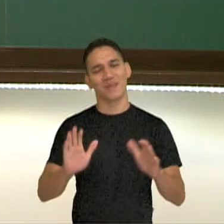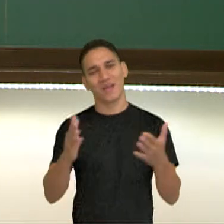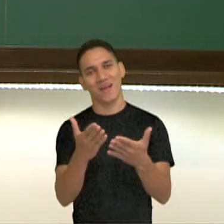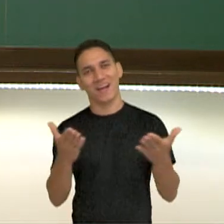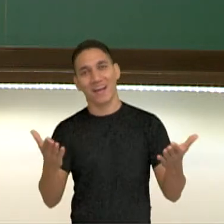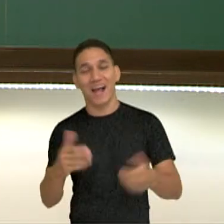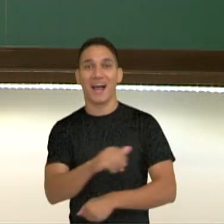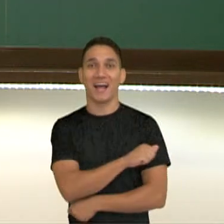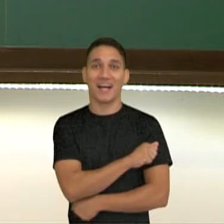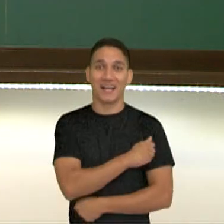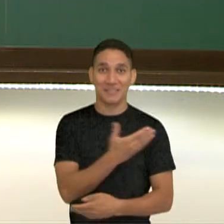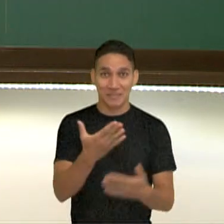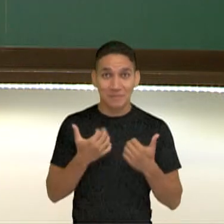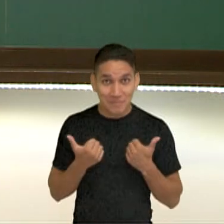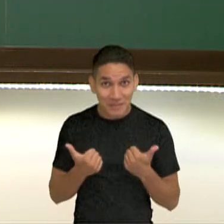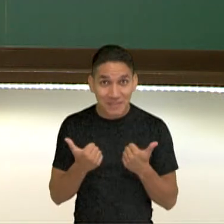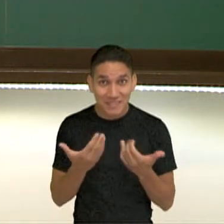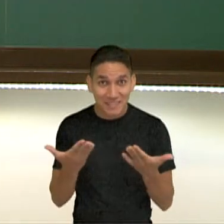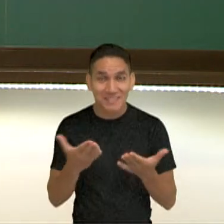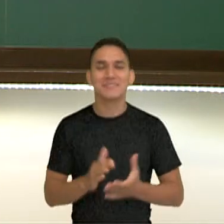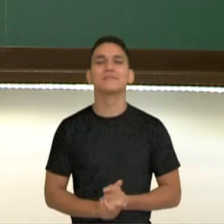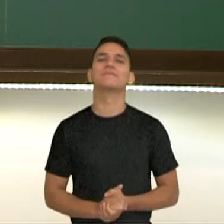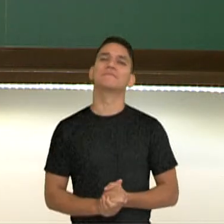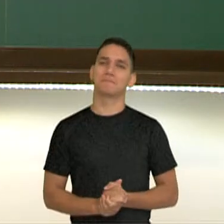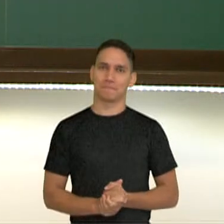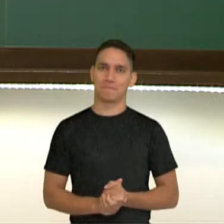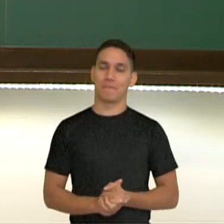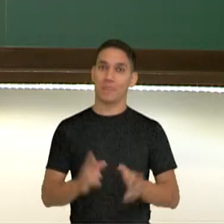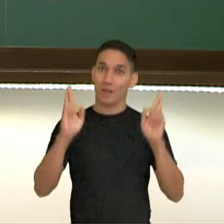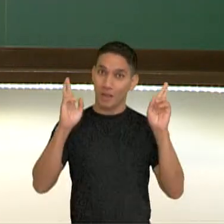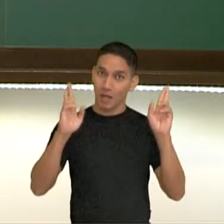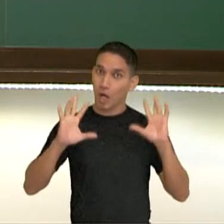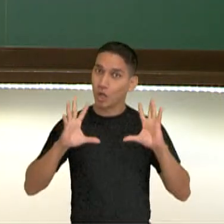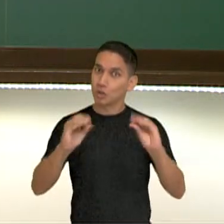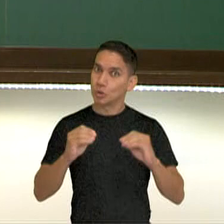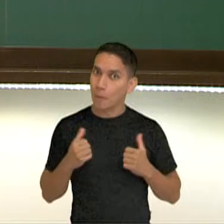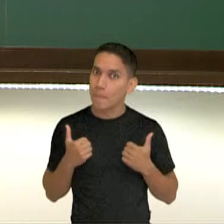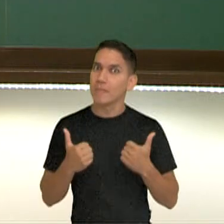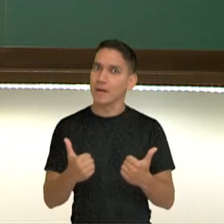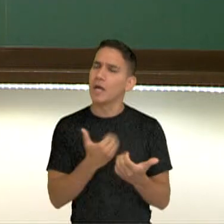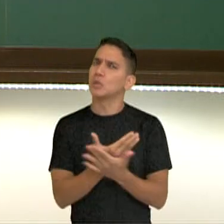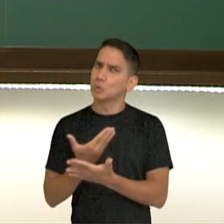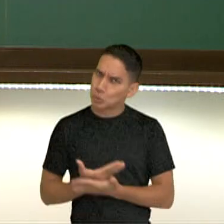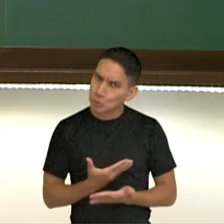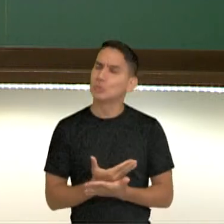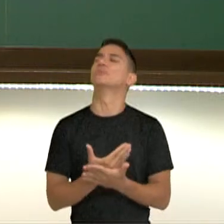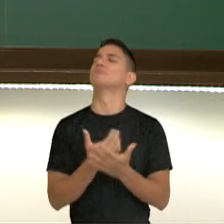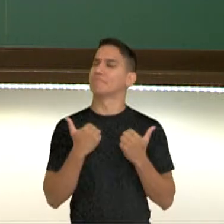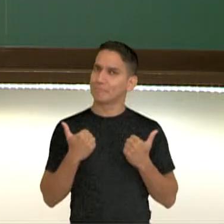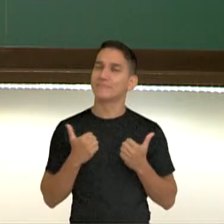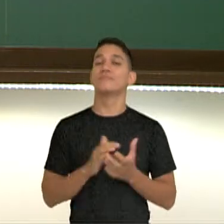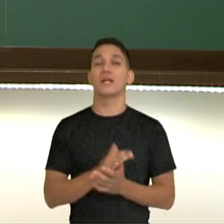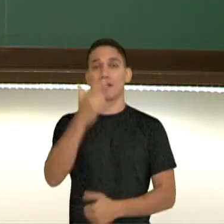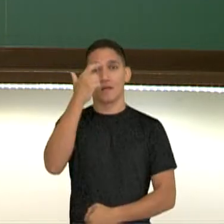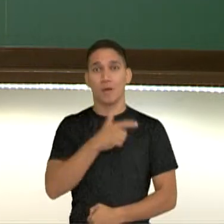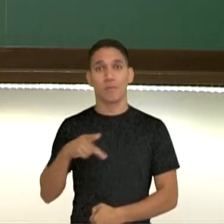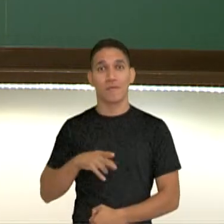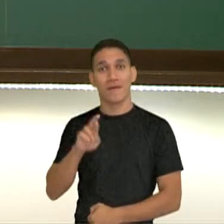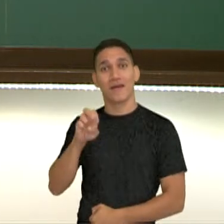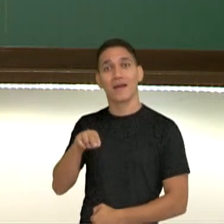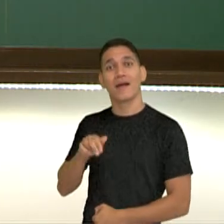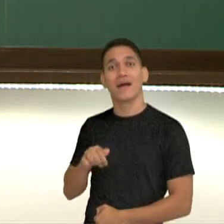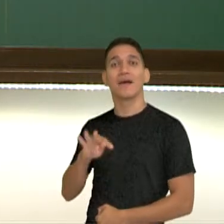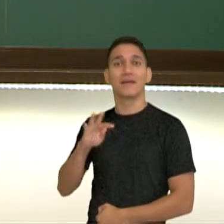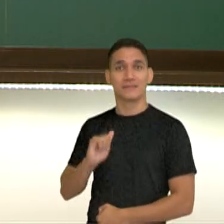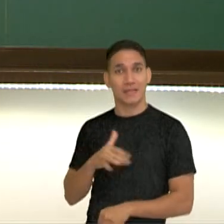Olá, pessoal aí de casa, tudo bem com vocês? Eu espero que estejam muito bem e estudando bastante. Eu sou a professora Renata